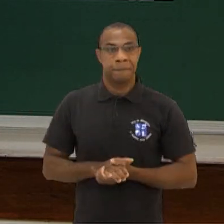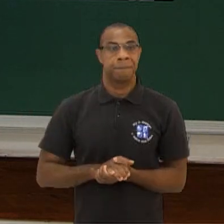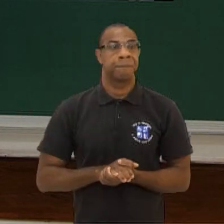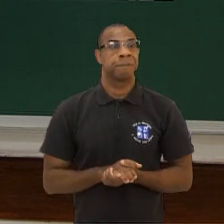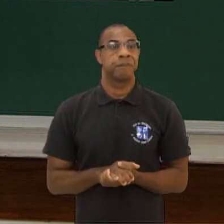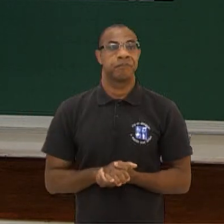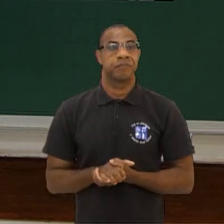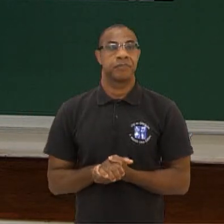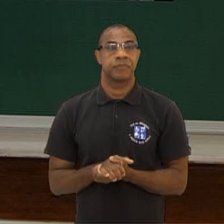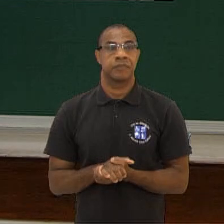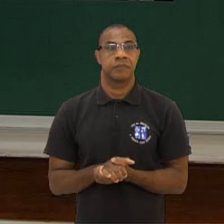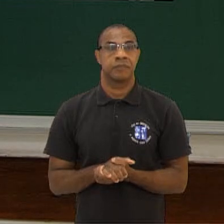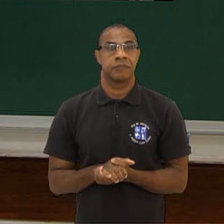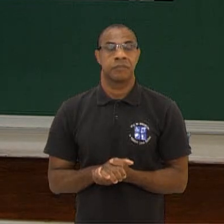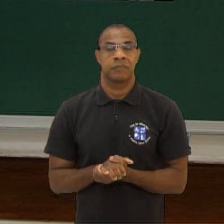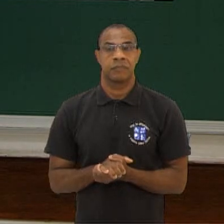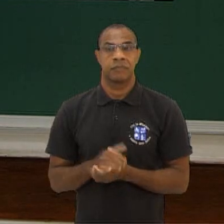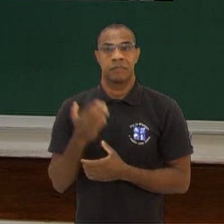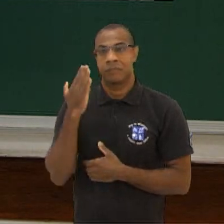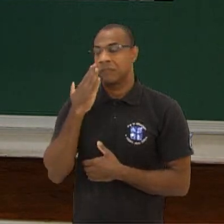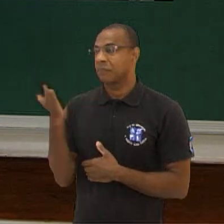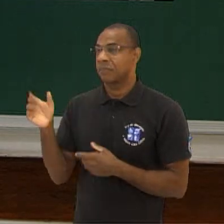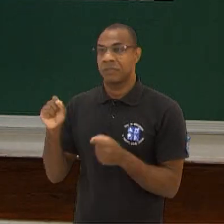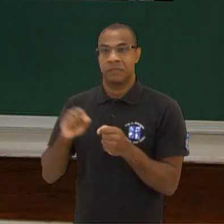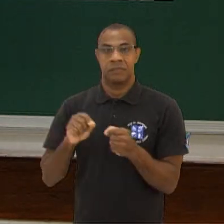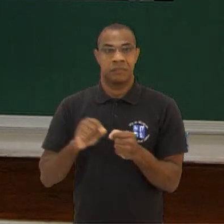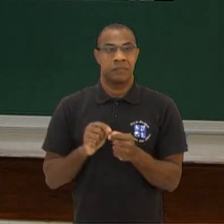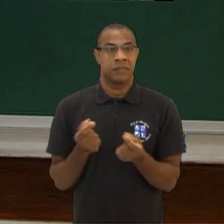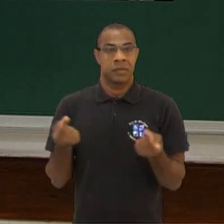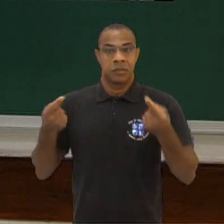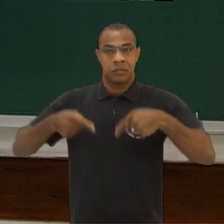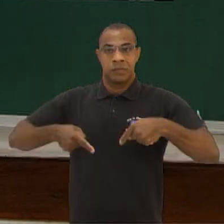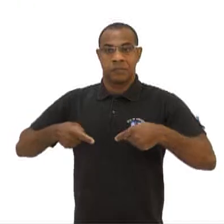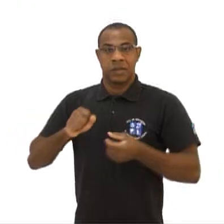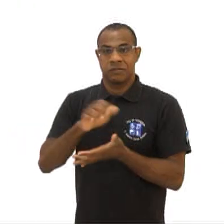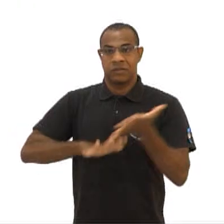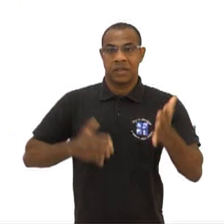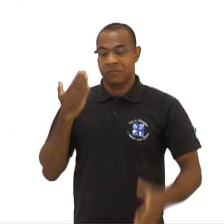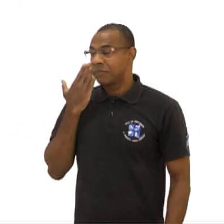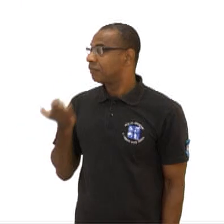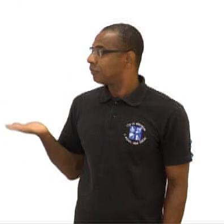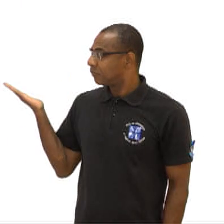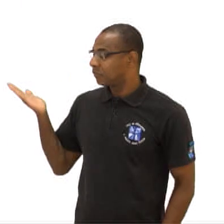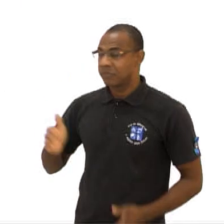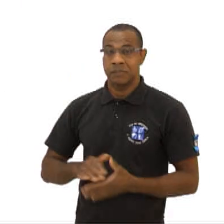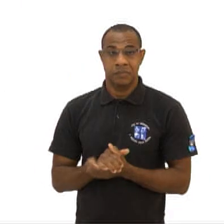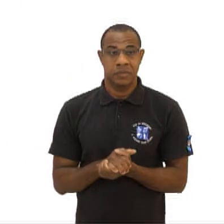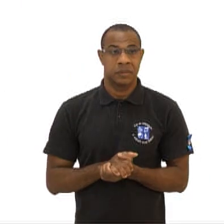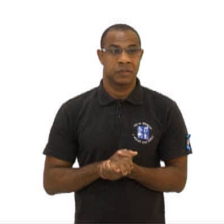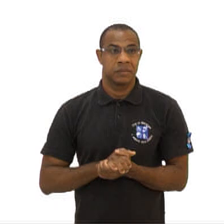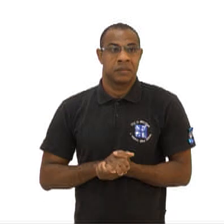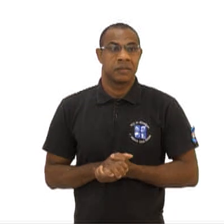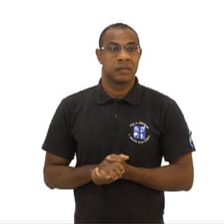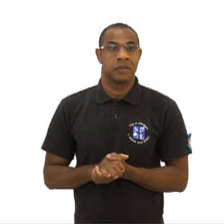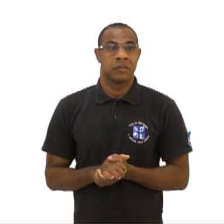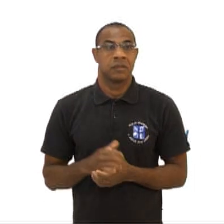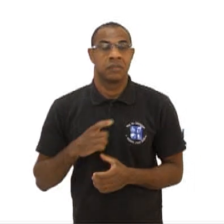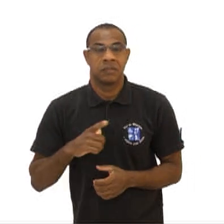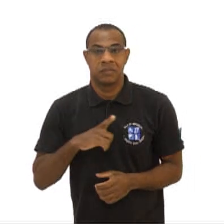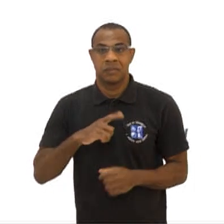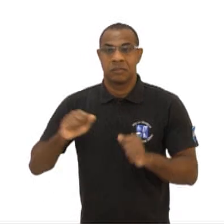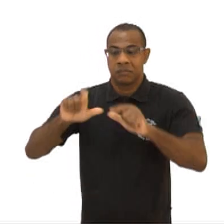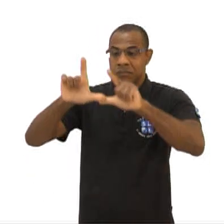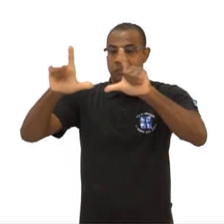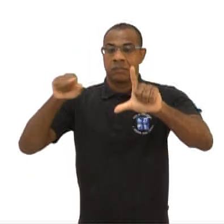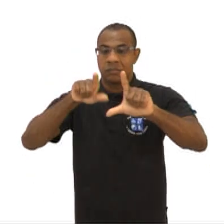tranquilo. Vamos fazer uma questão aí para a gente praticar. Então, olha só. Um feixe de